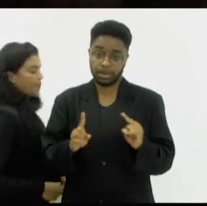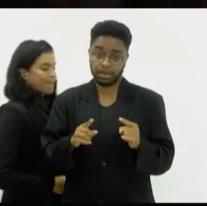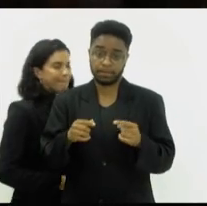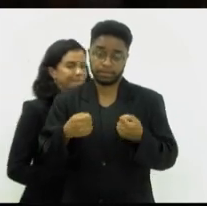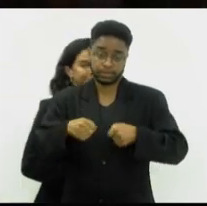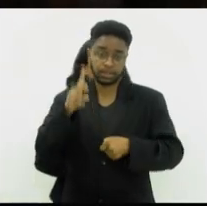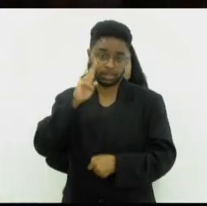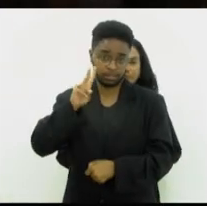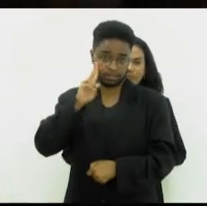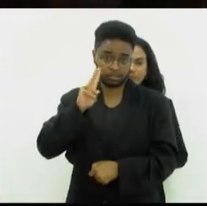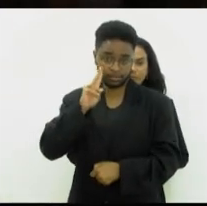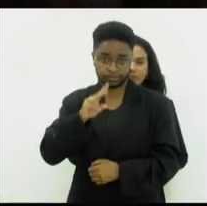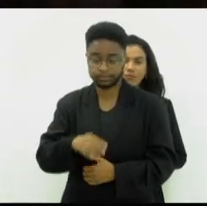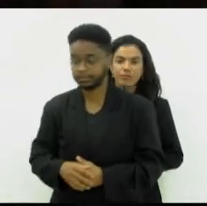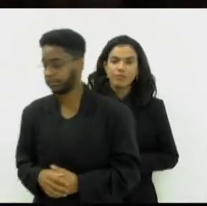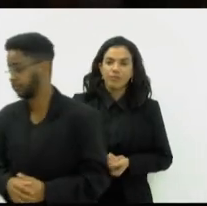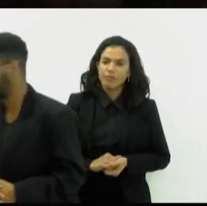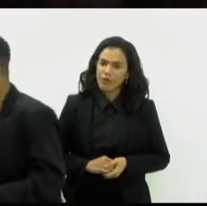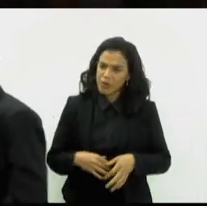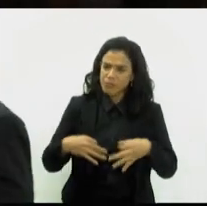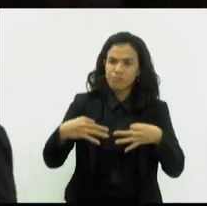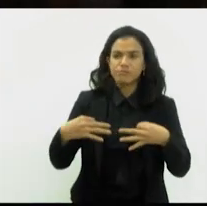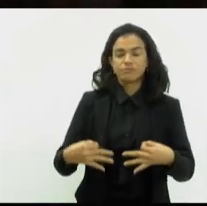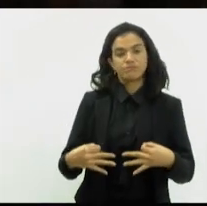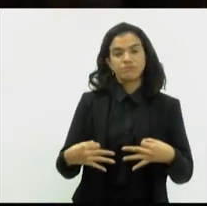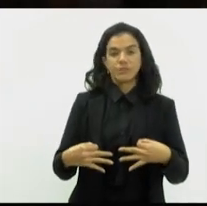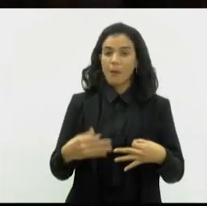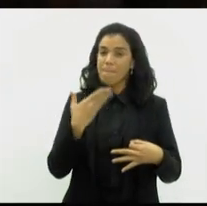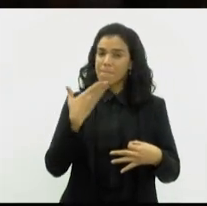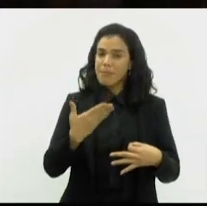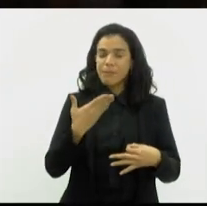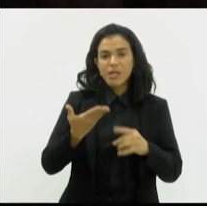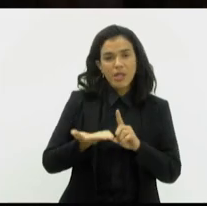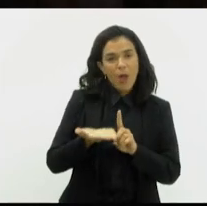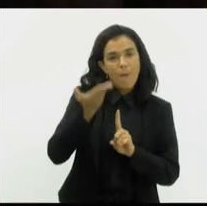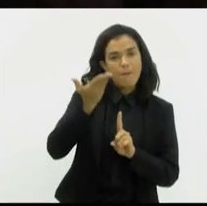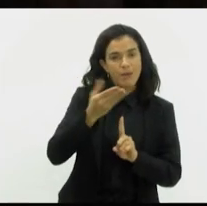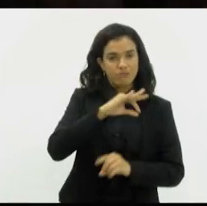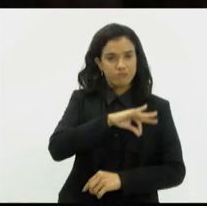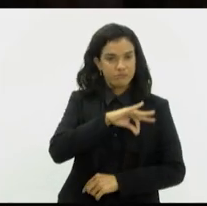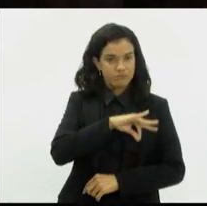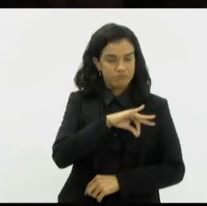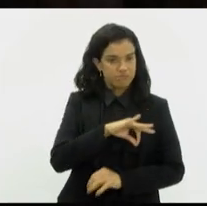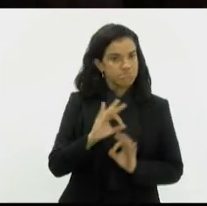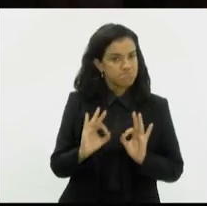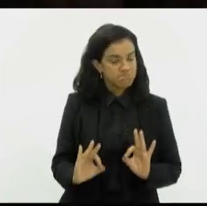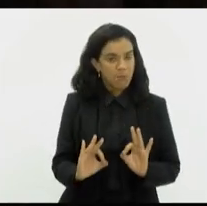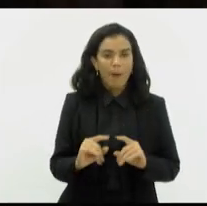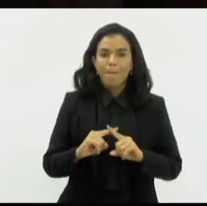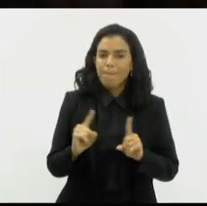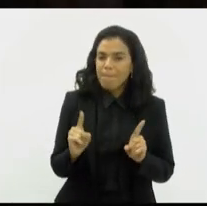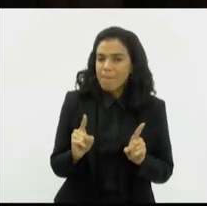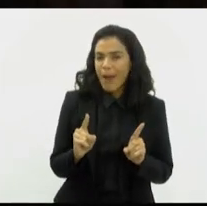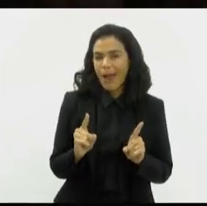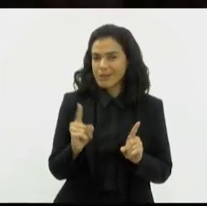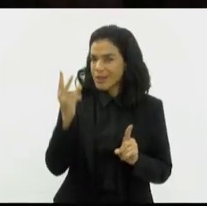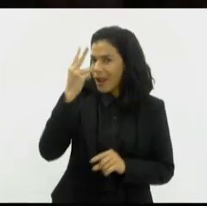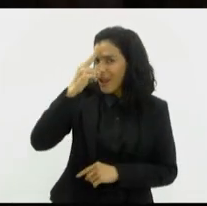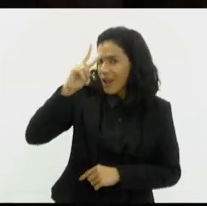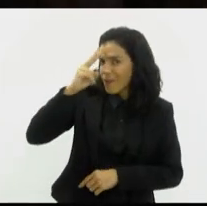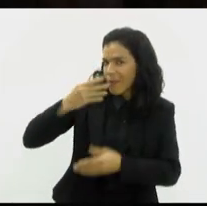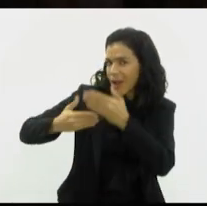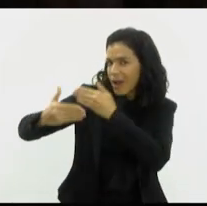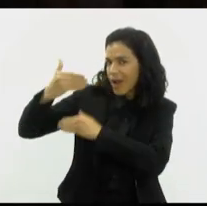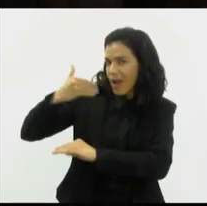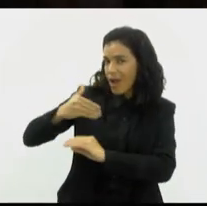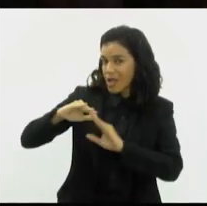recordar. É legítimo pedir aumento salarial? É legítimo. Mas não custa nada recordar que o